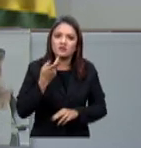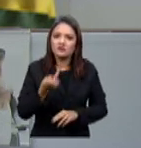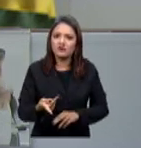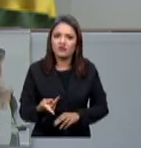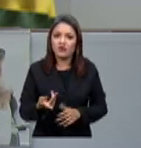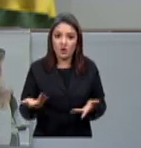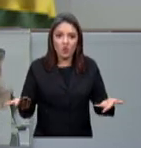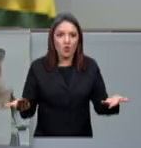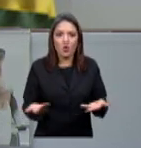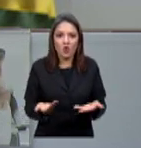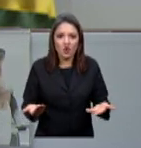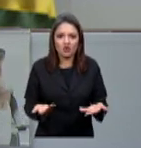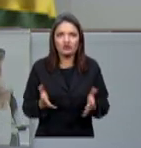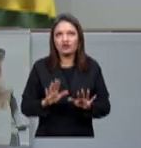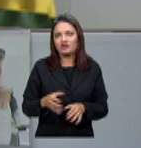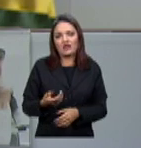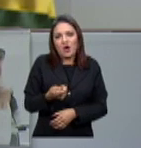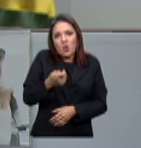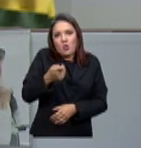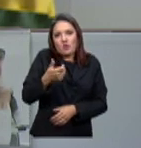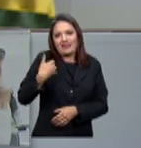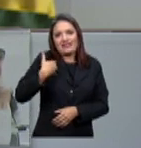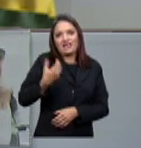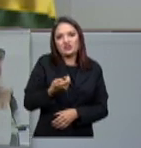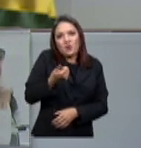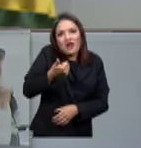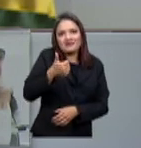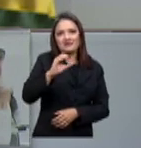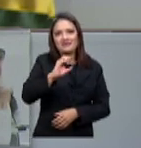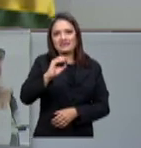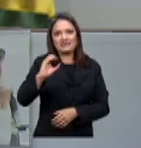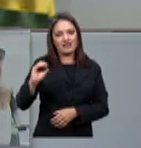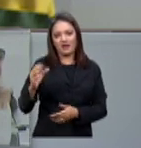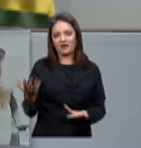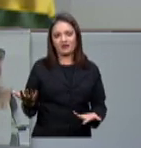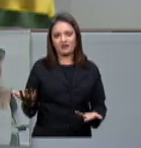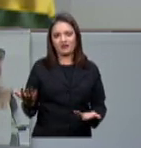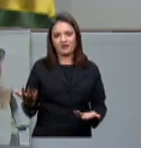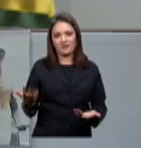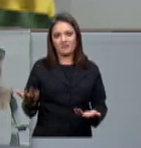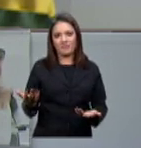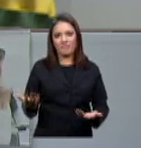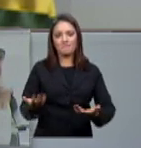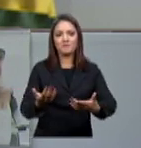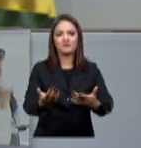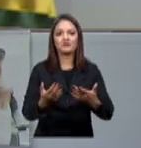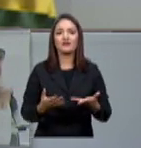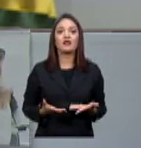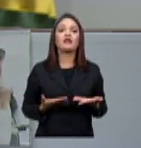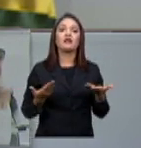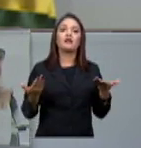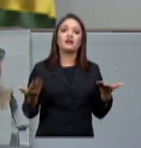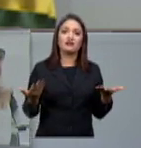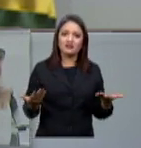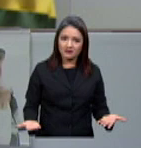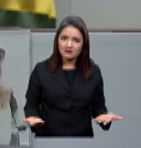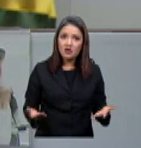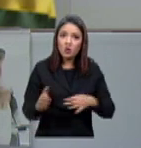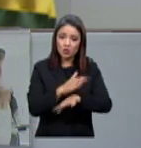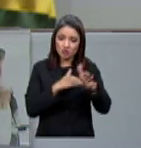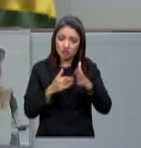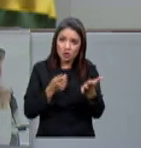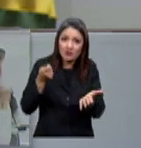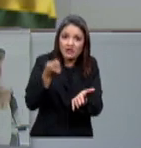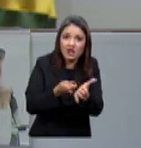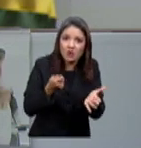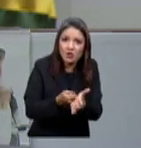eu não quero nessa altura quase Centenária da minha vida nada sobre nós que não seja por nós mesmas